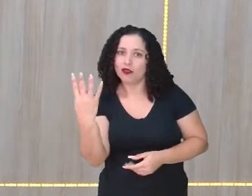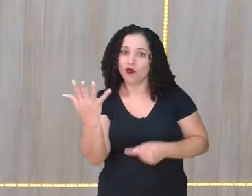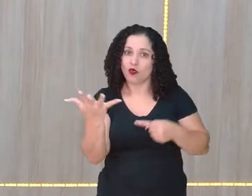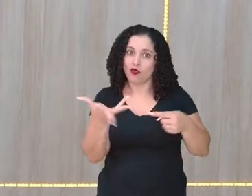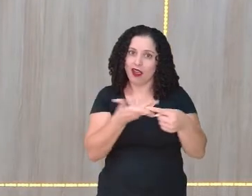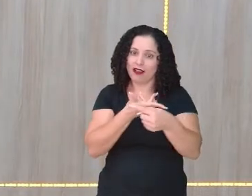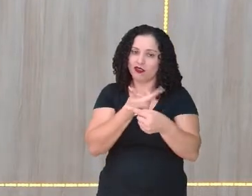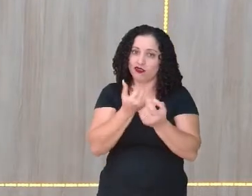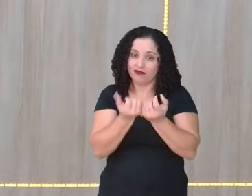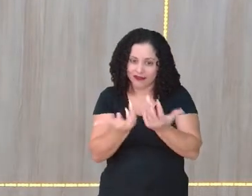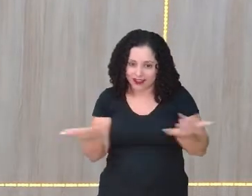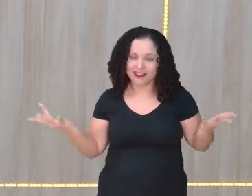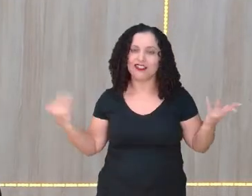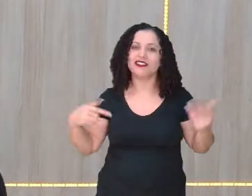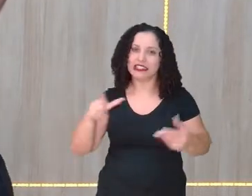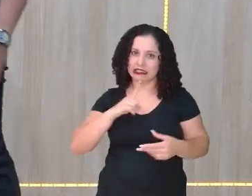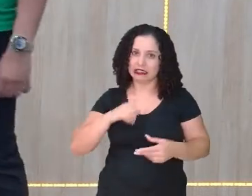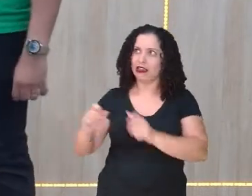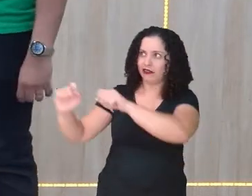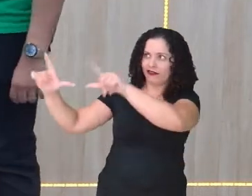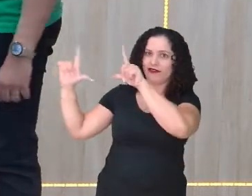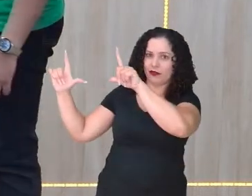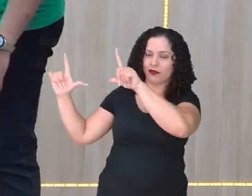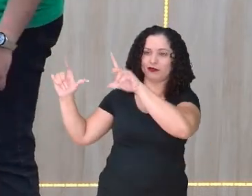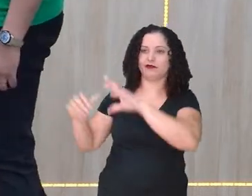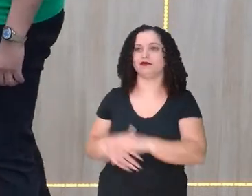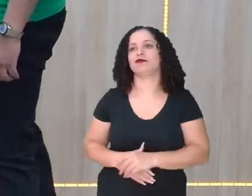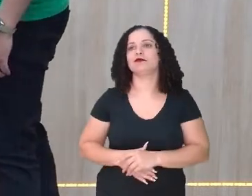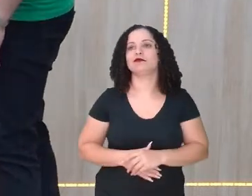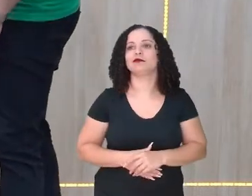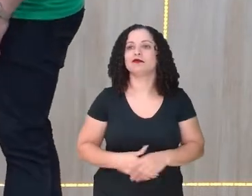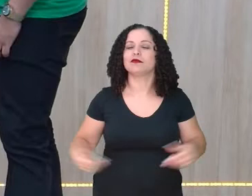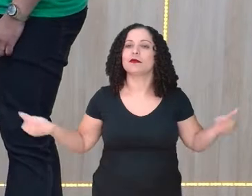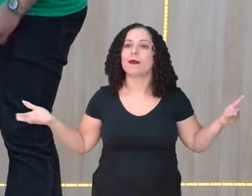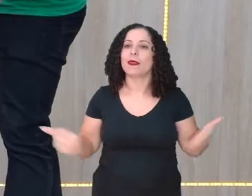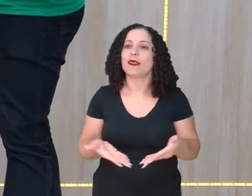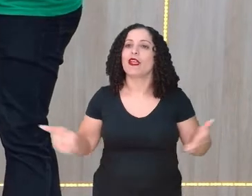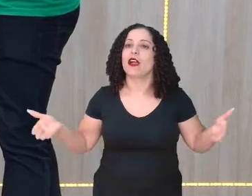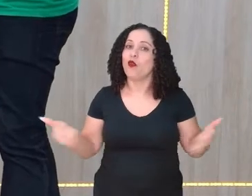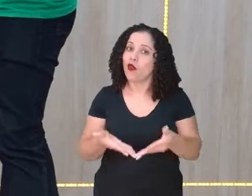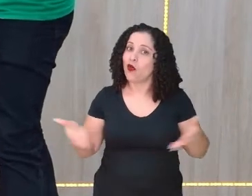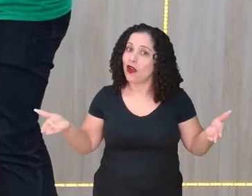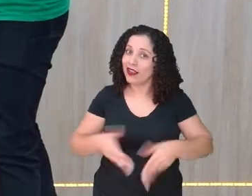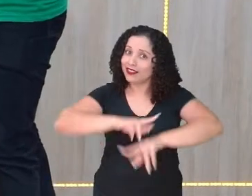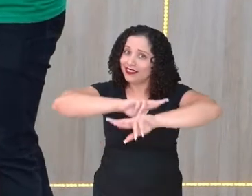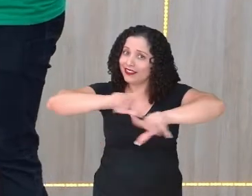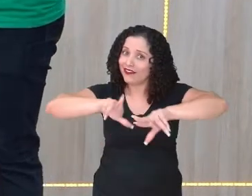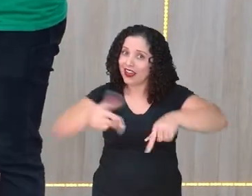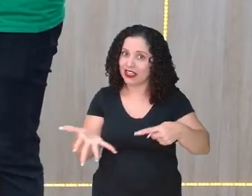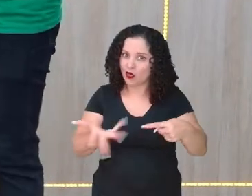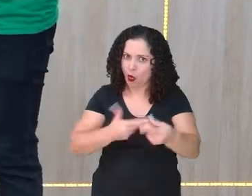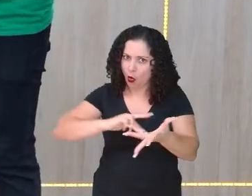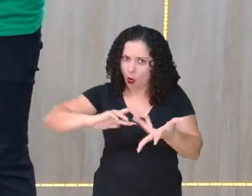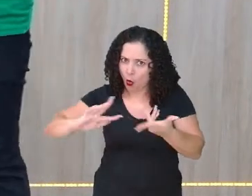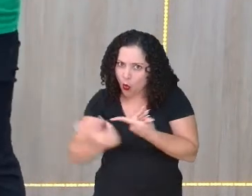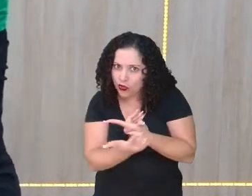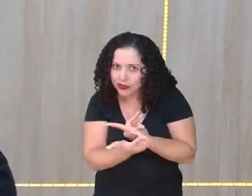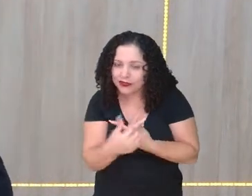quanto houvessem nessa imagem, tá bom? Agora, para aquilo que não é contável ou para aquilo que